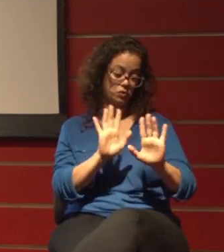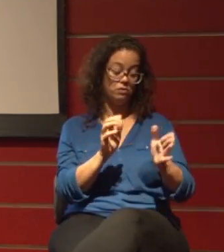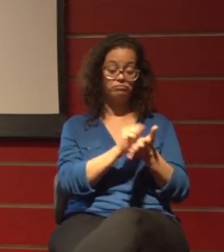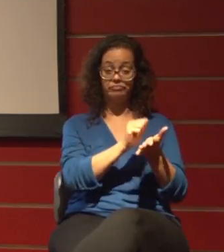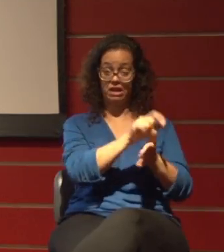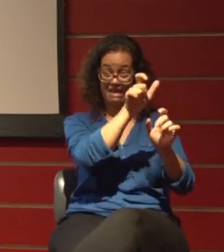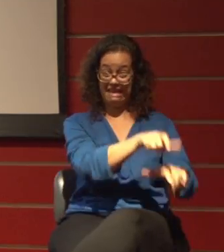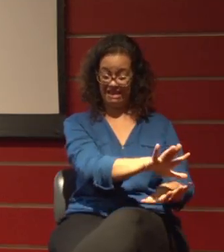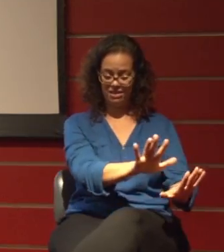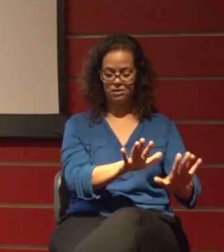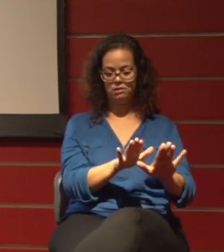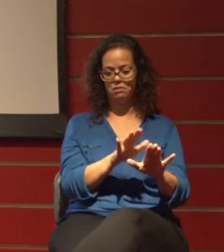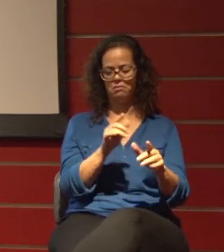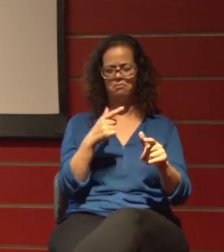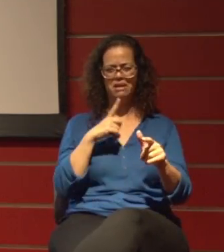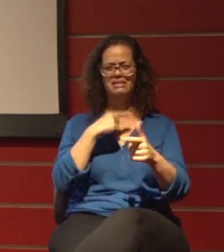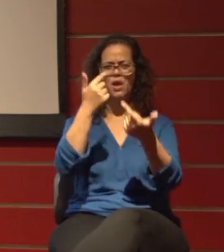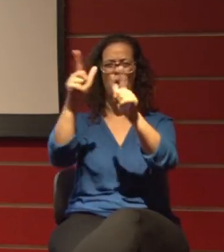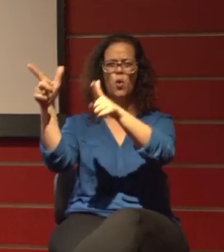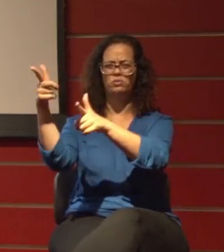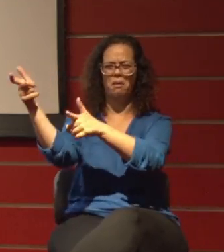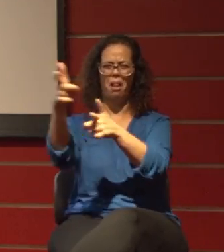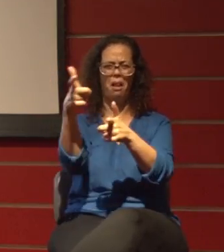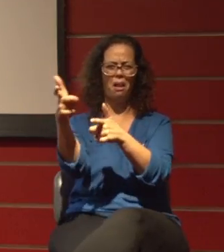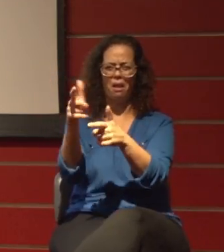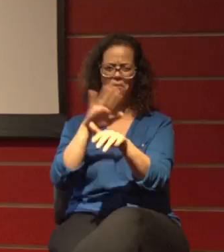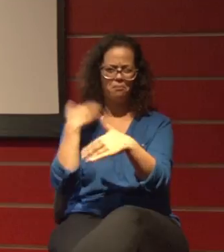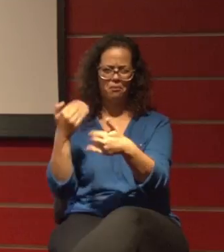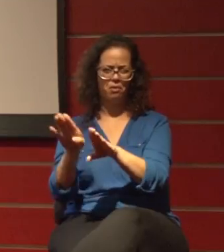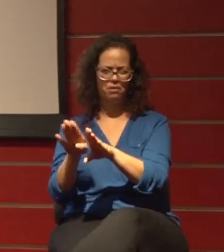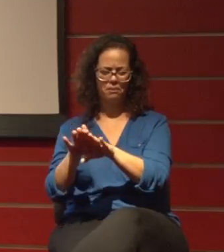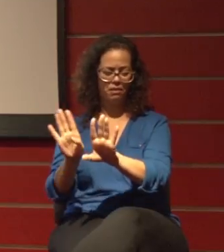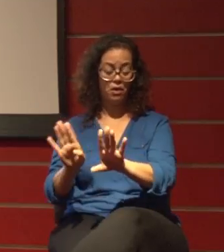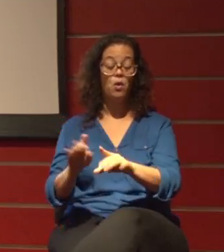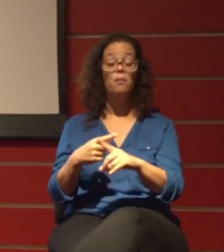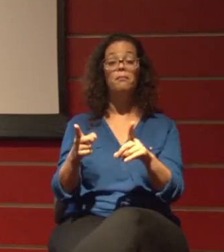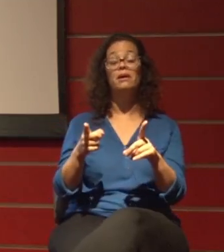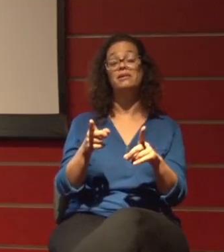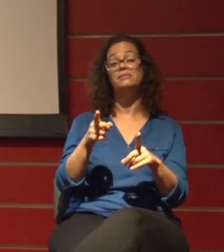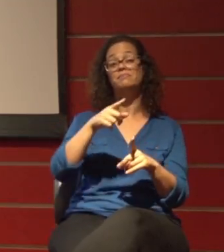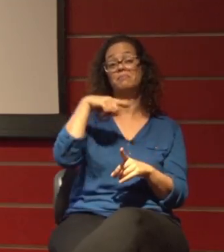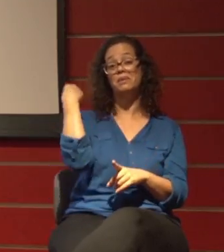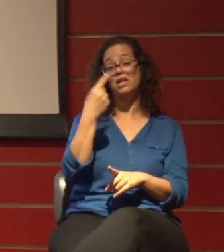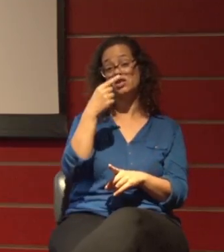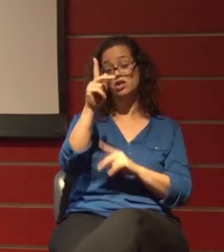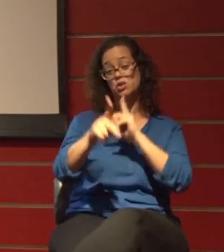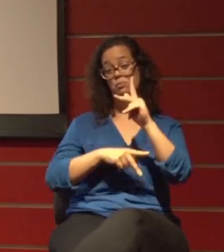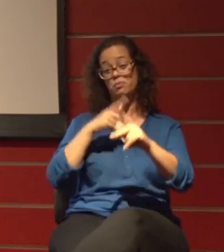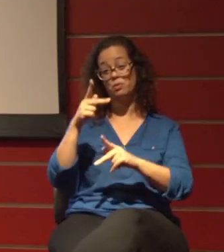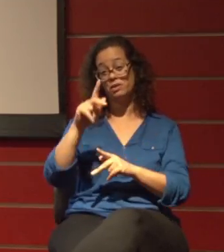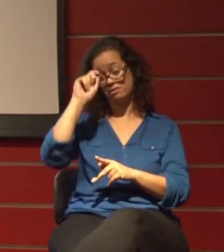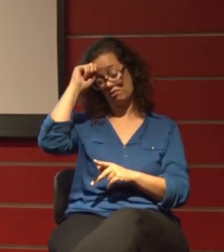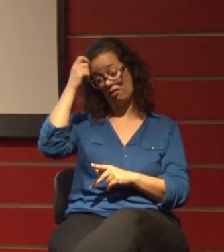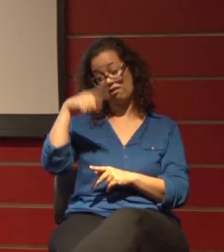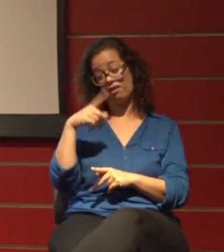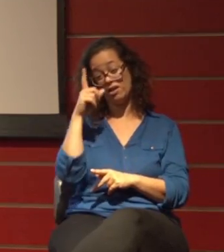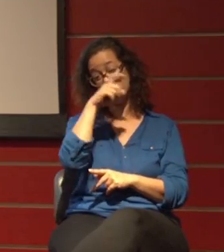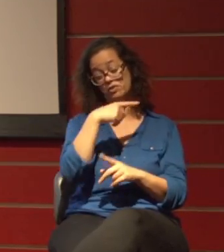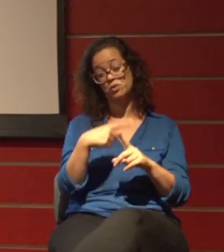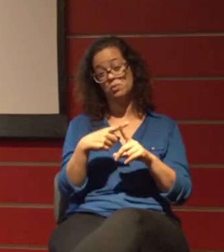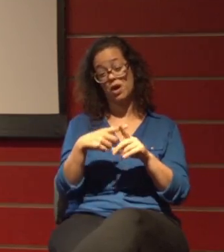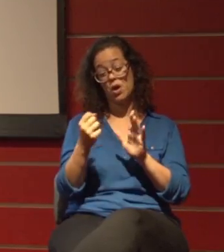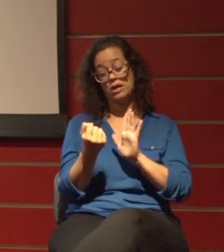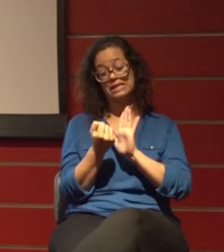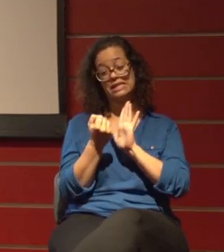e outras histórias enfim mas pra gente que pra população negra isso é super complexo porque tem um tem um outro valor né Tem tem um outra